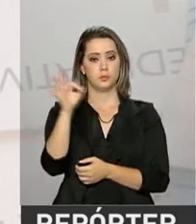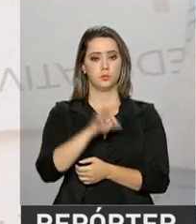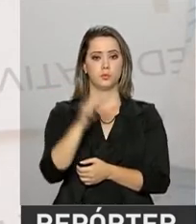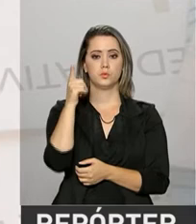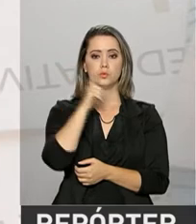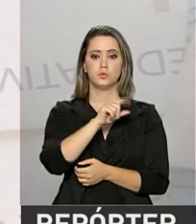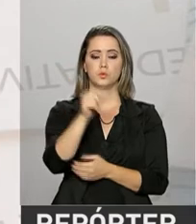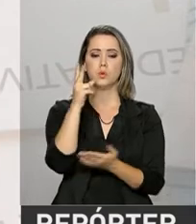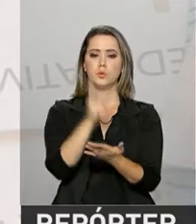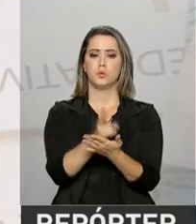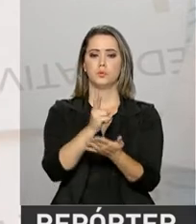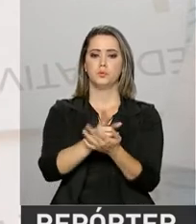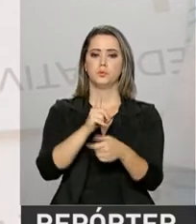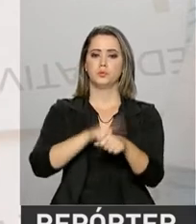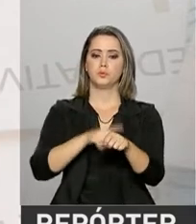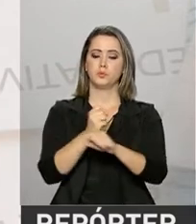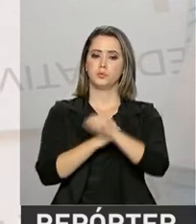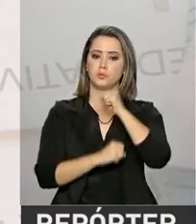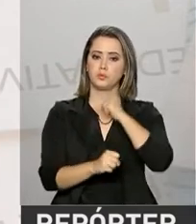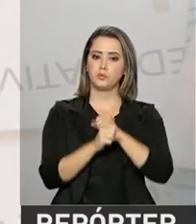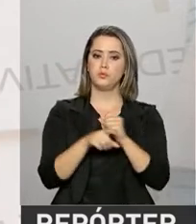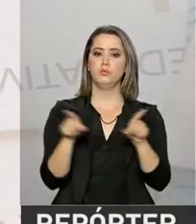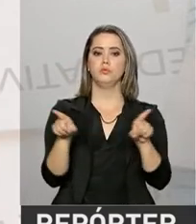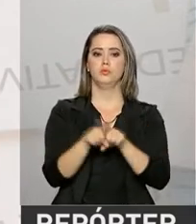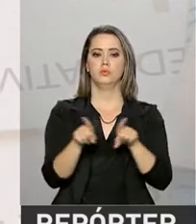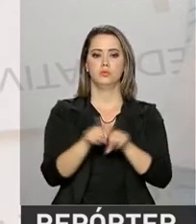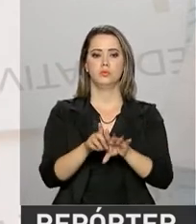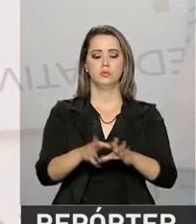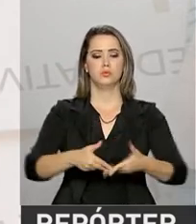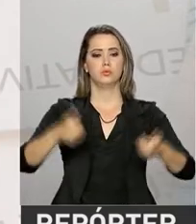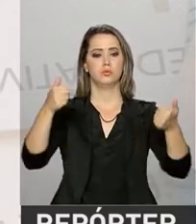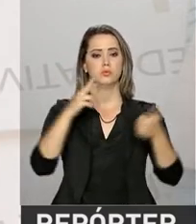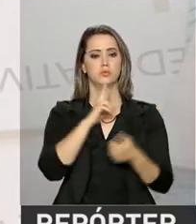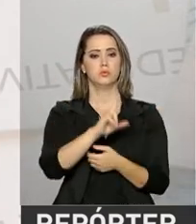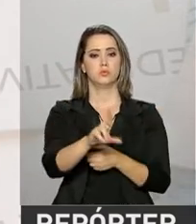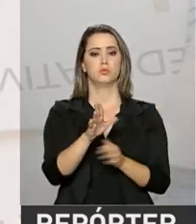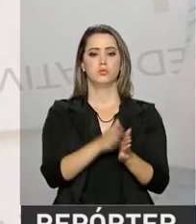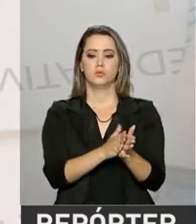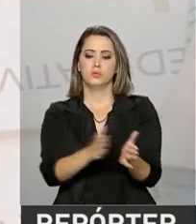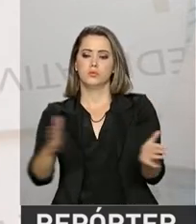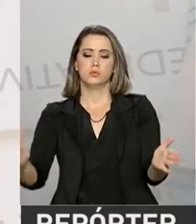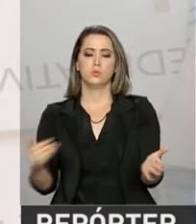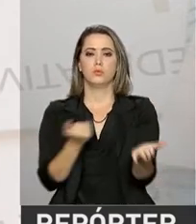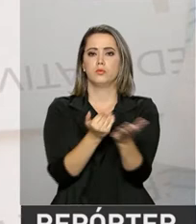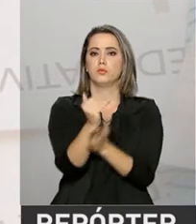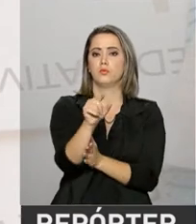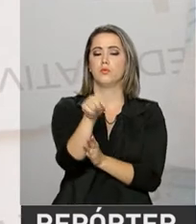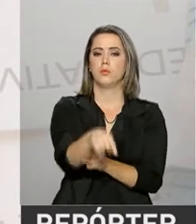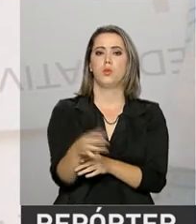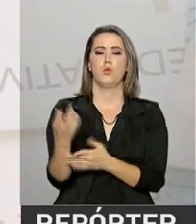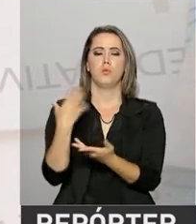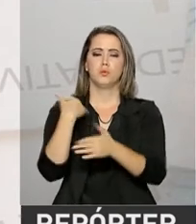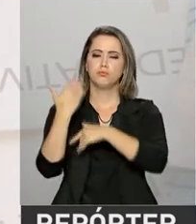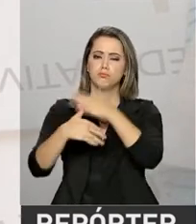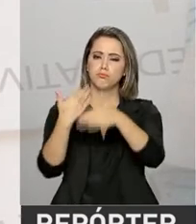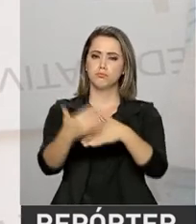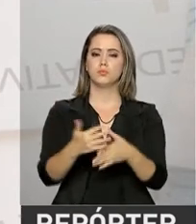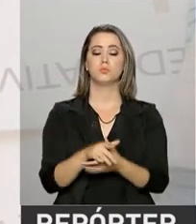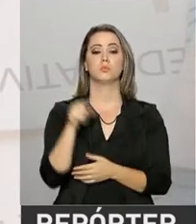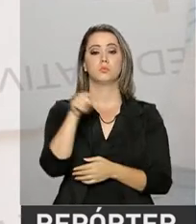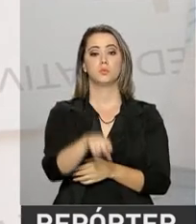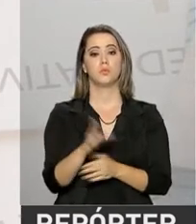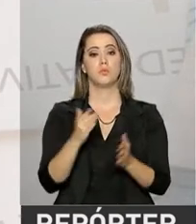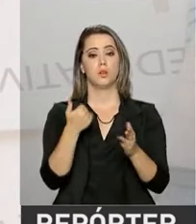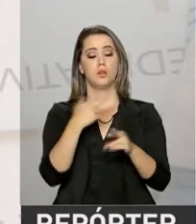no mesmo período do ano passado e também o melhor resultado para o período desde o início da série histórica